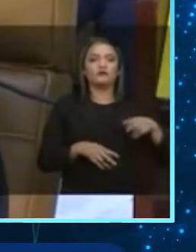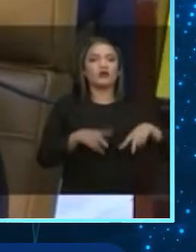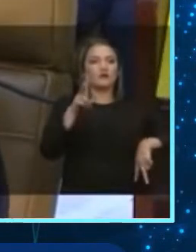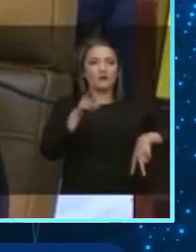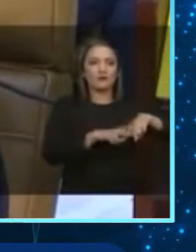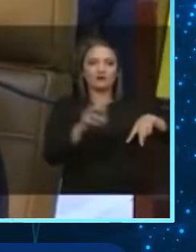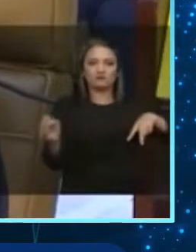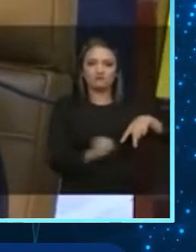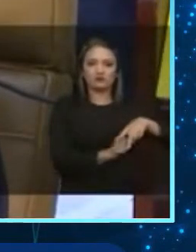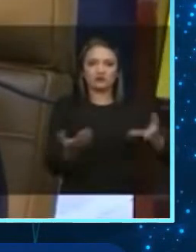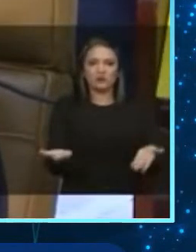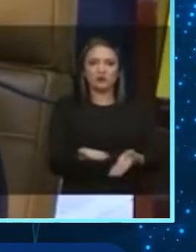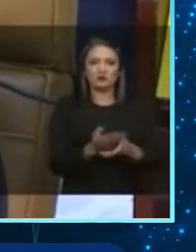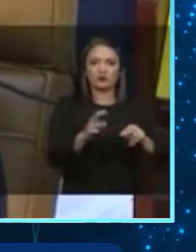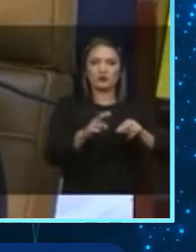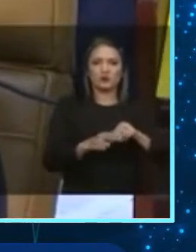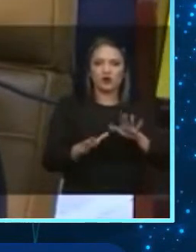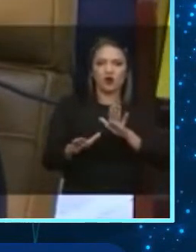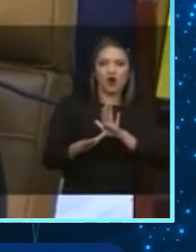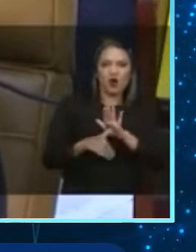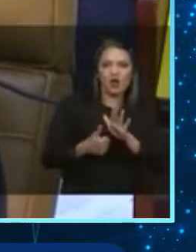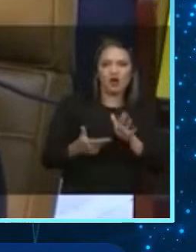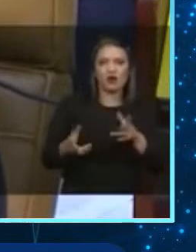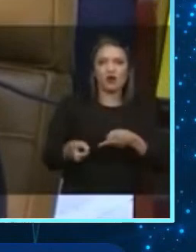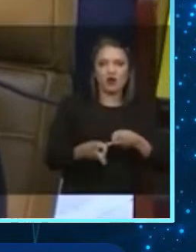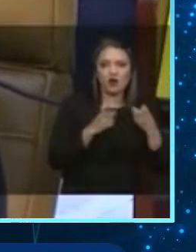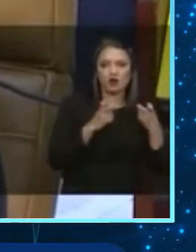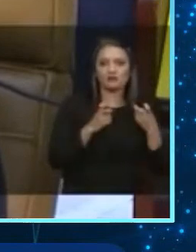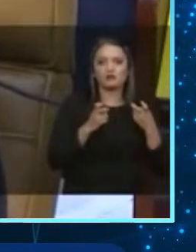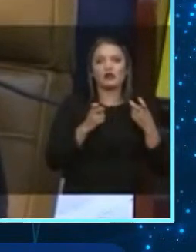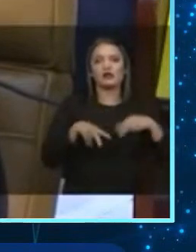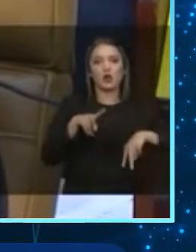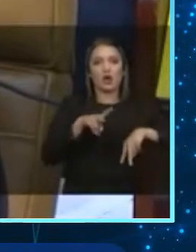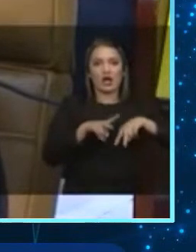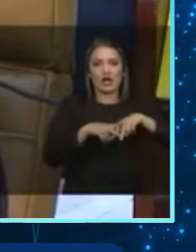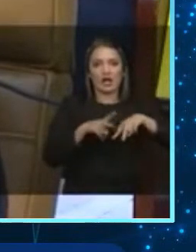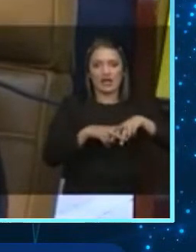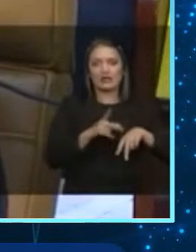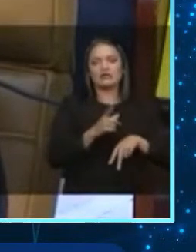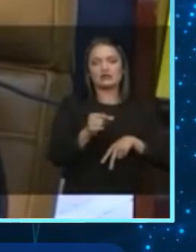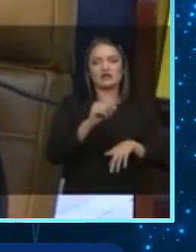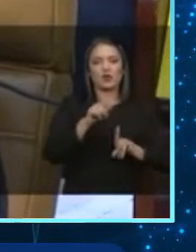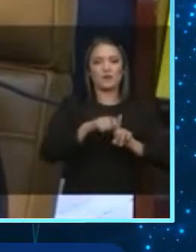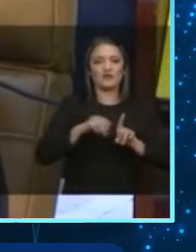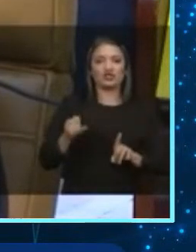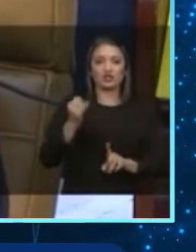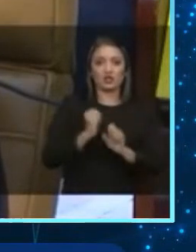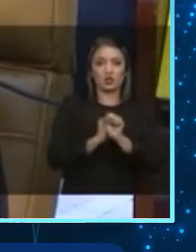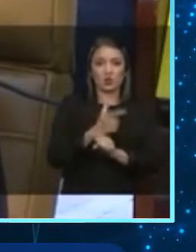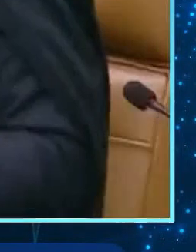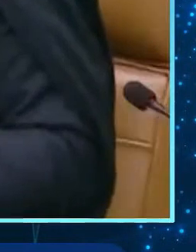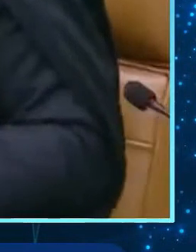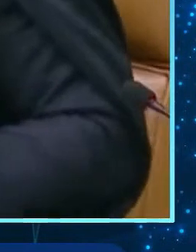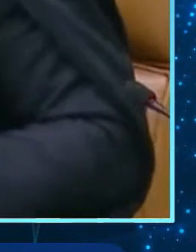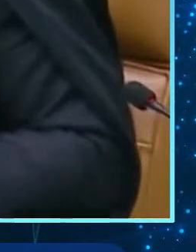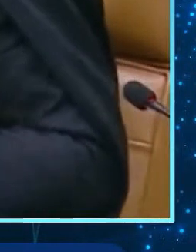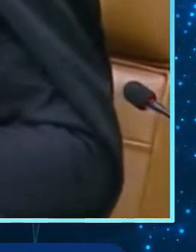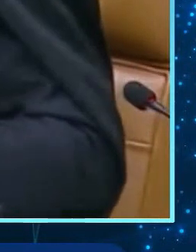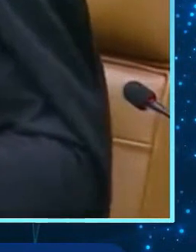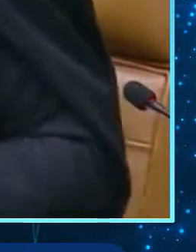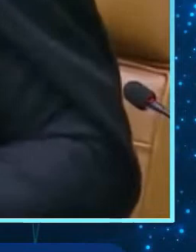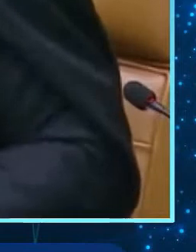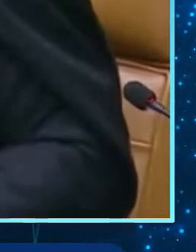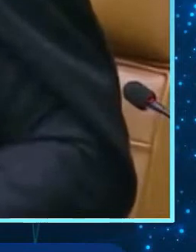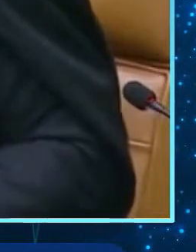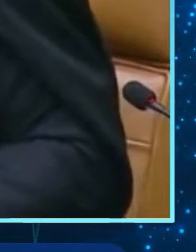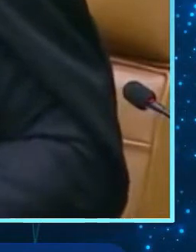parte dos políticos convencionais que há anos mandam no Brasil, né? Como fugir desses conchavos para que uma candidatura como a sua